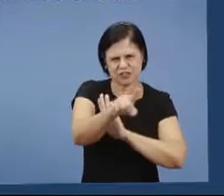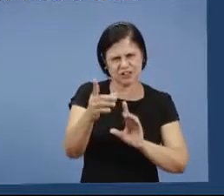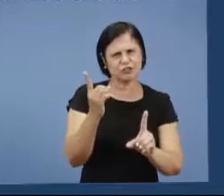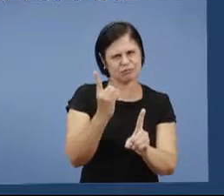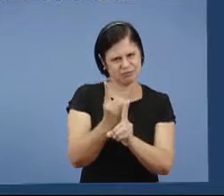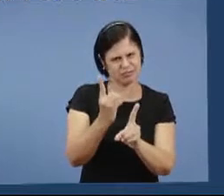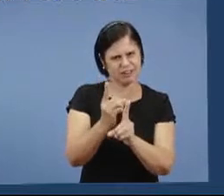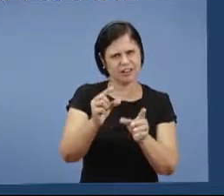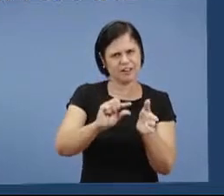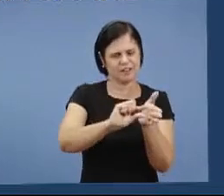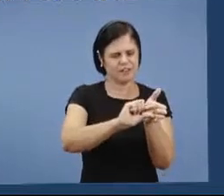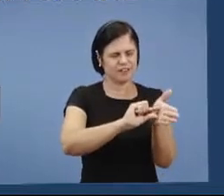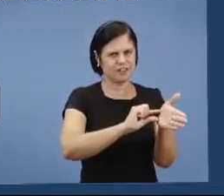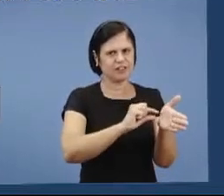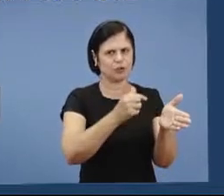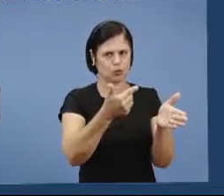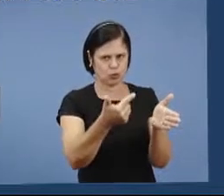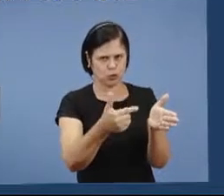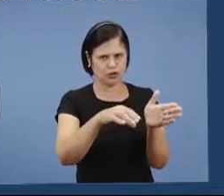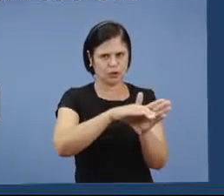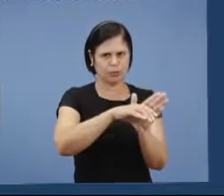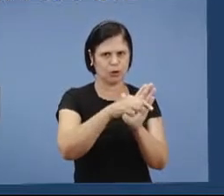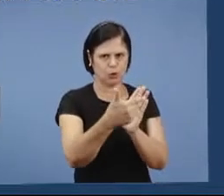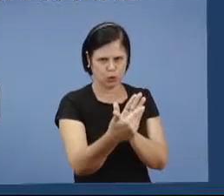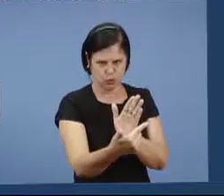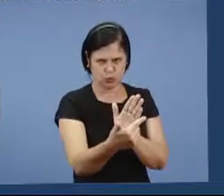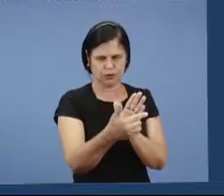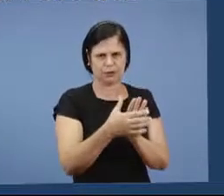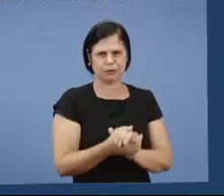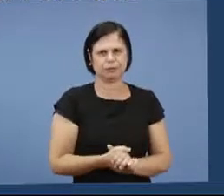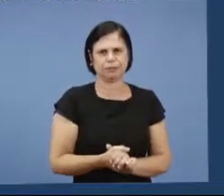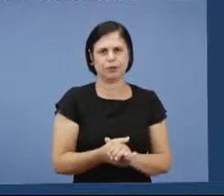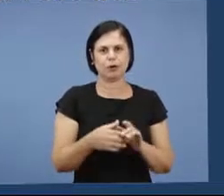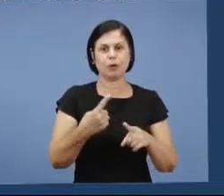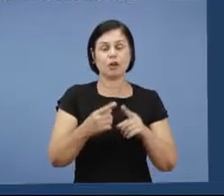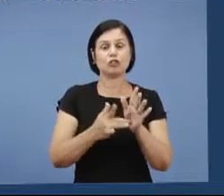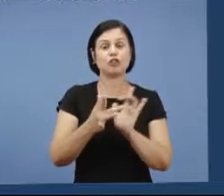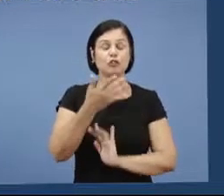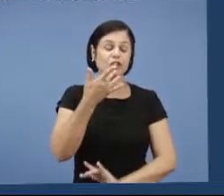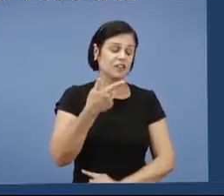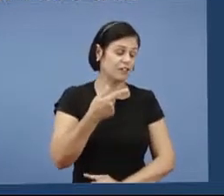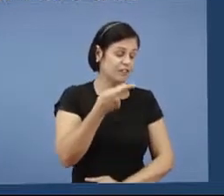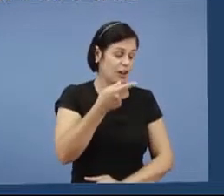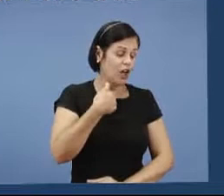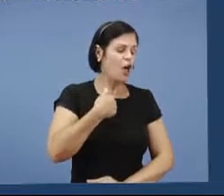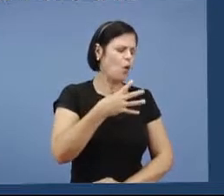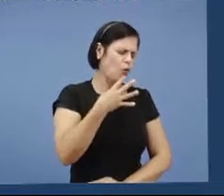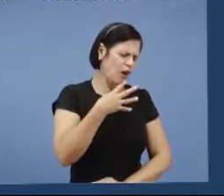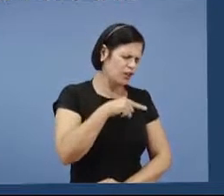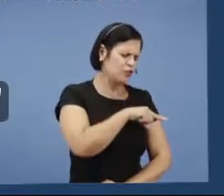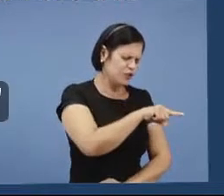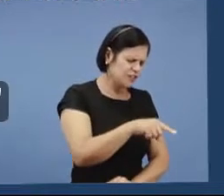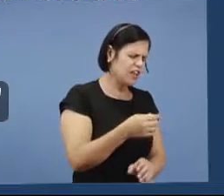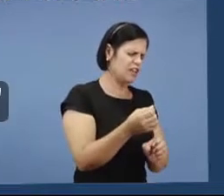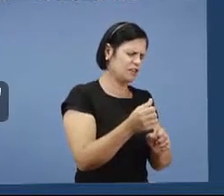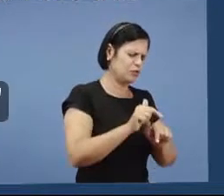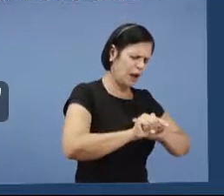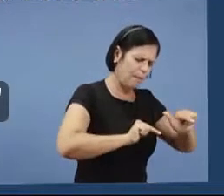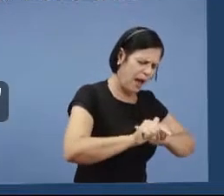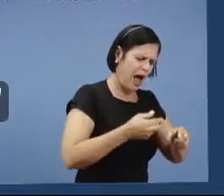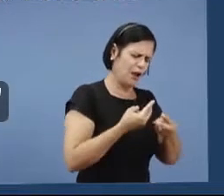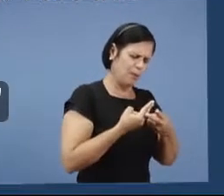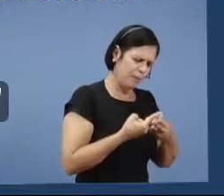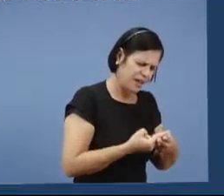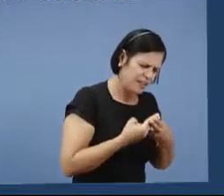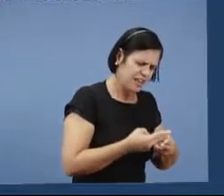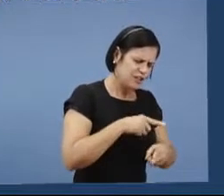encontraram certamente no versículo 2 do capítulo 2, quando o Senhor Jesus disse: eu sei as tuas obras, o teu trabalho, a tua paciência, e que não podes